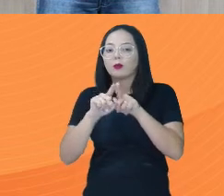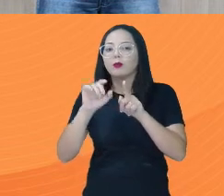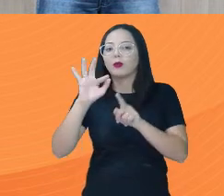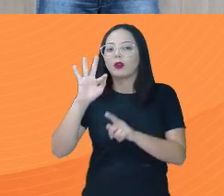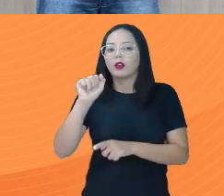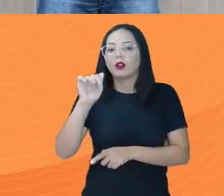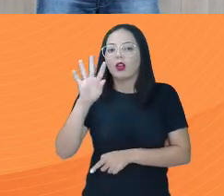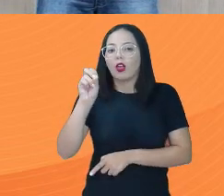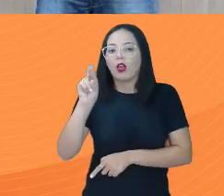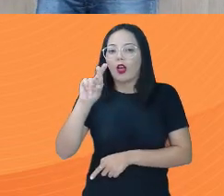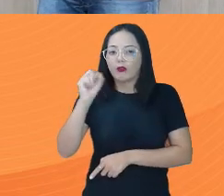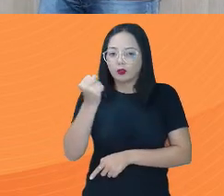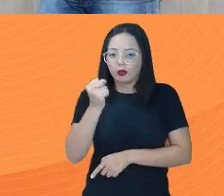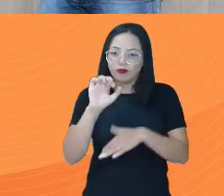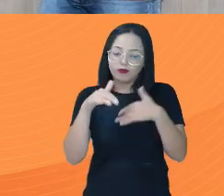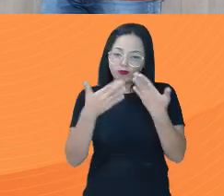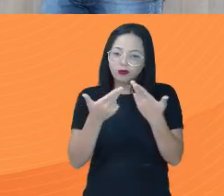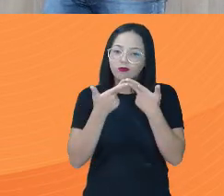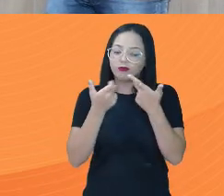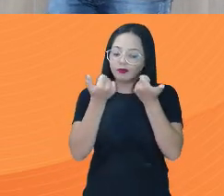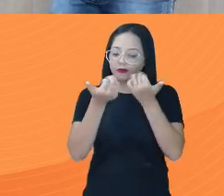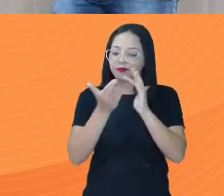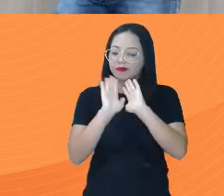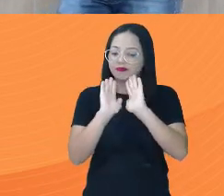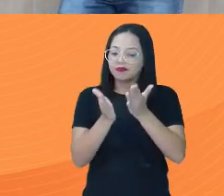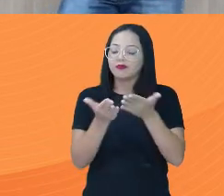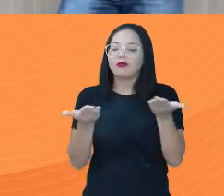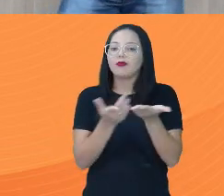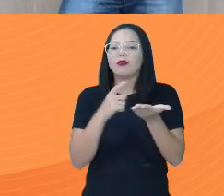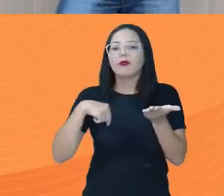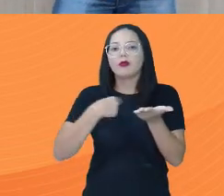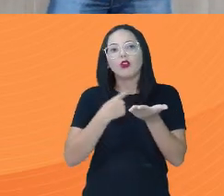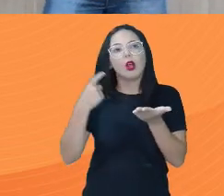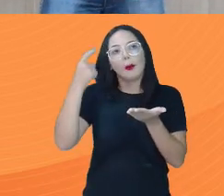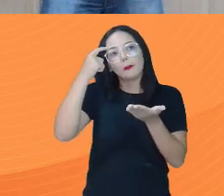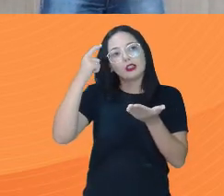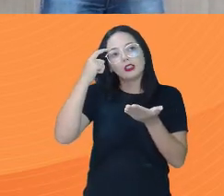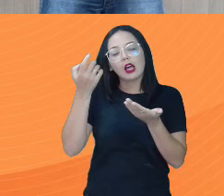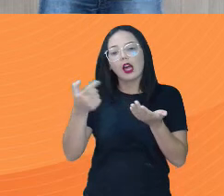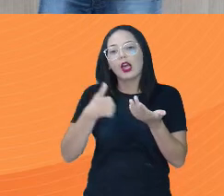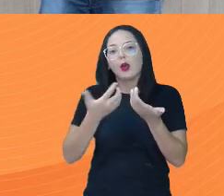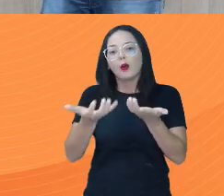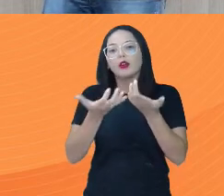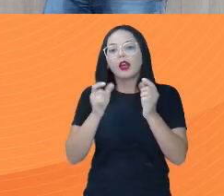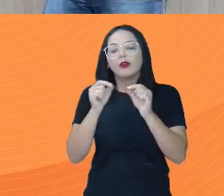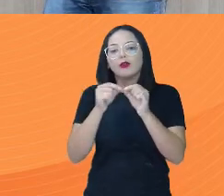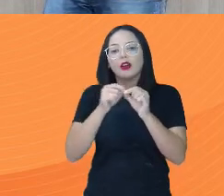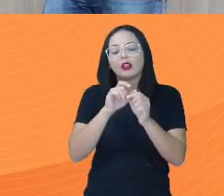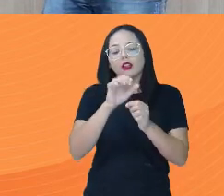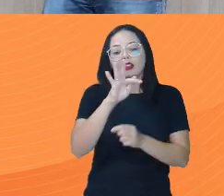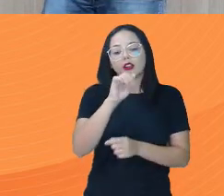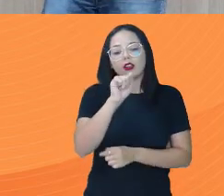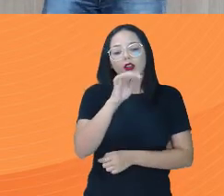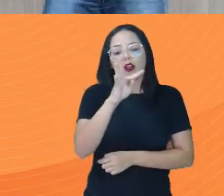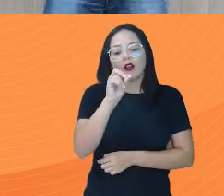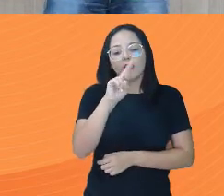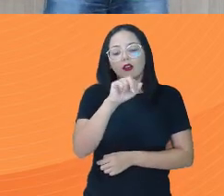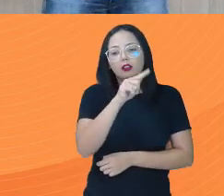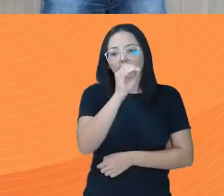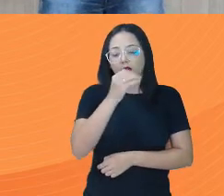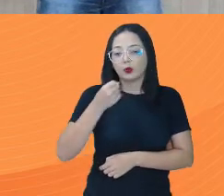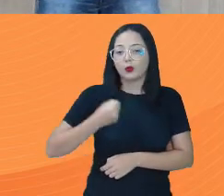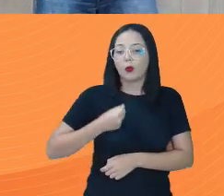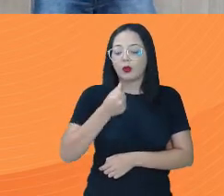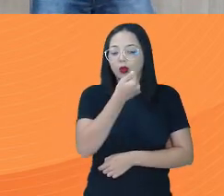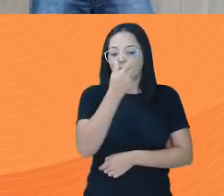Isso vem do nome fatoração, tá bom? Então, vamos pensar aqui comigo. Eu quero fazer a fatoração do número 15. Então, eu